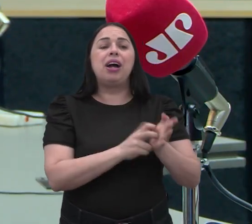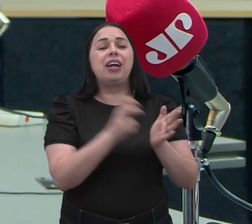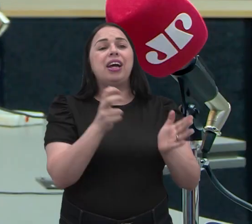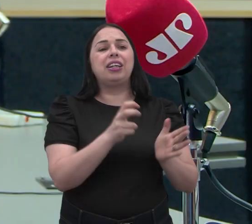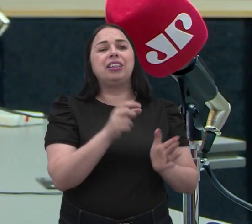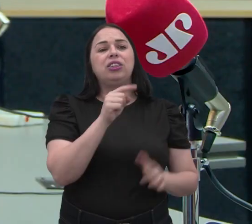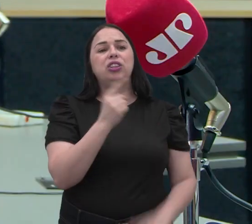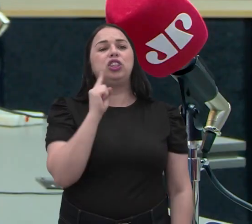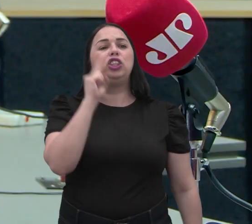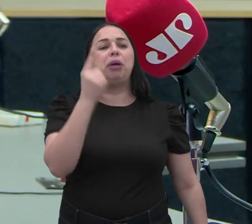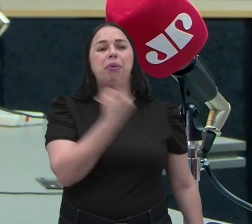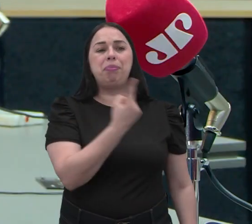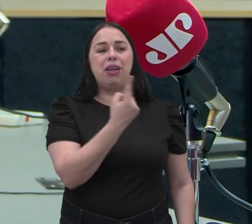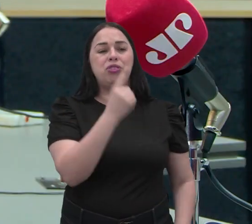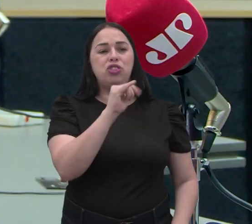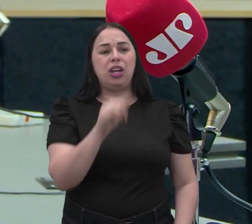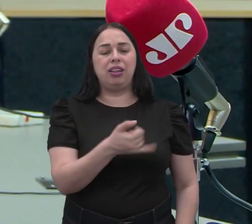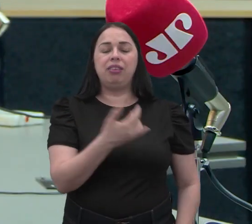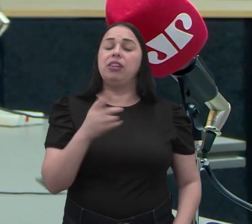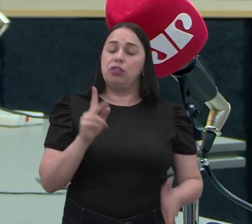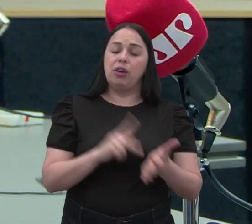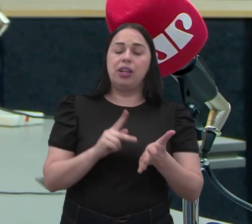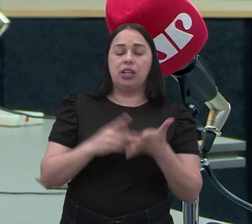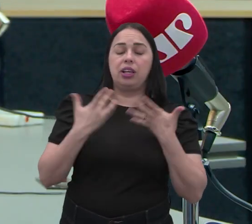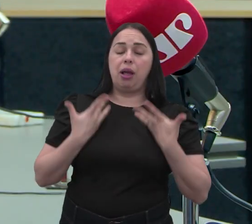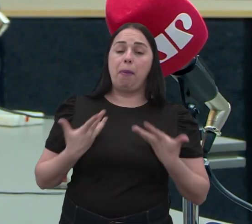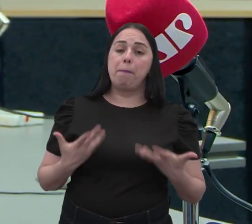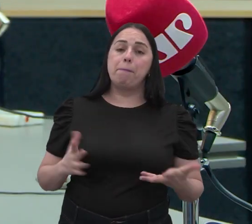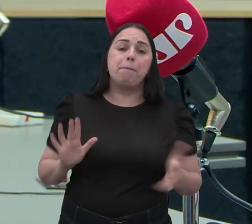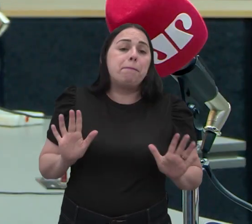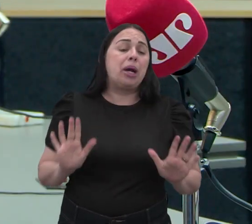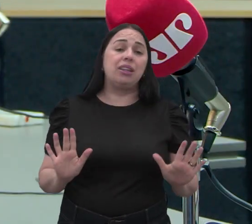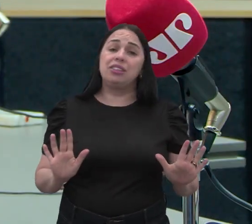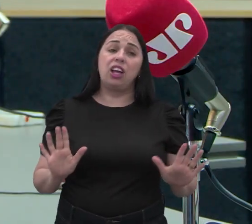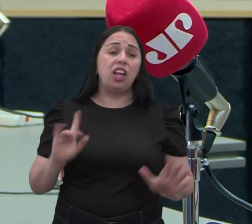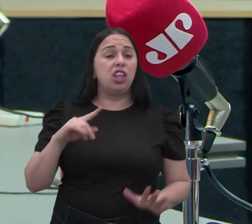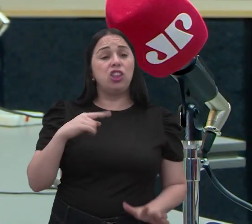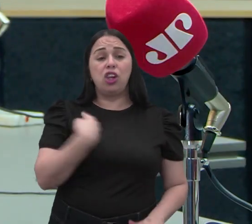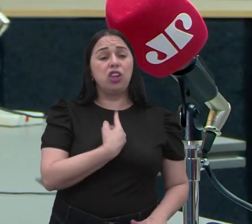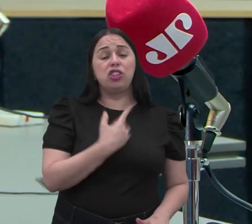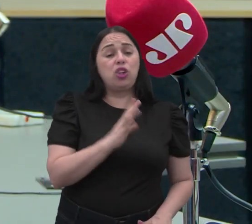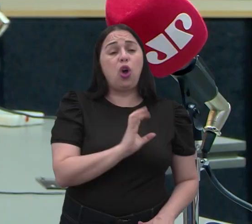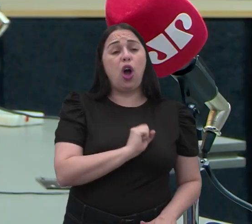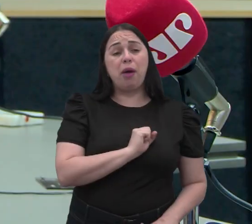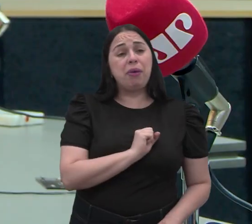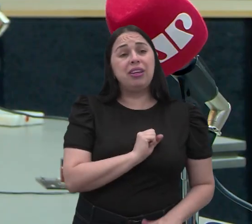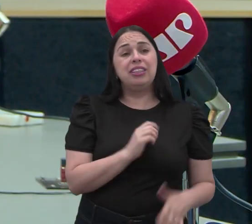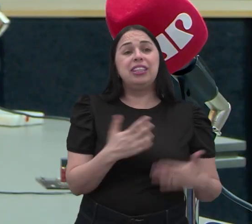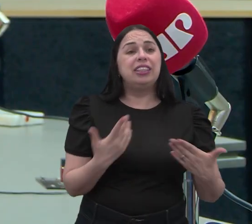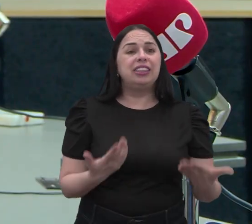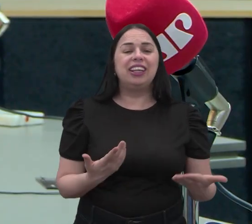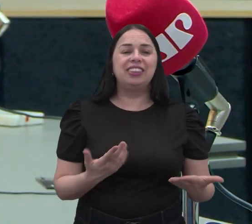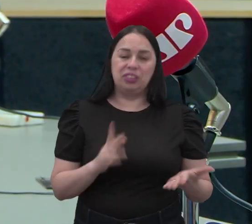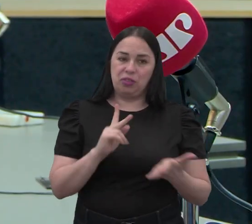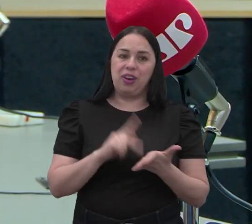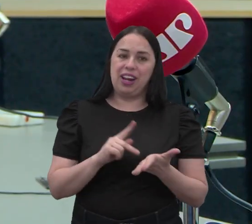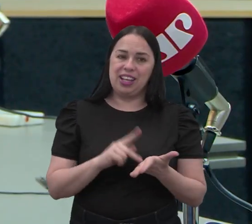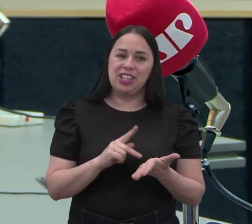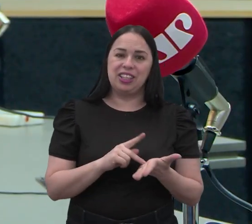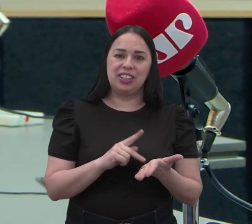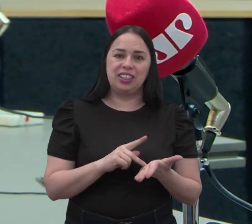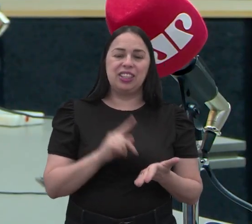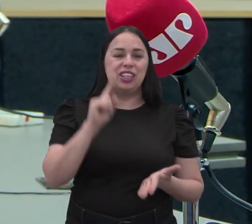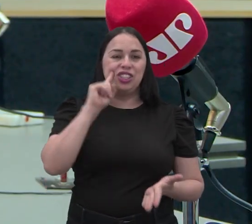1º. Então, realmente, esse aspecto é cansativo. Mas é uma coisa que a gente gosta. Então, no final da história, eu